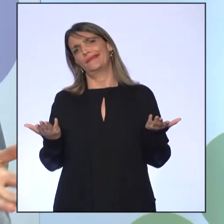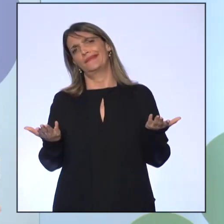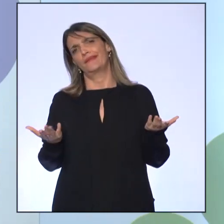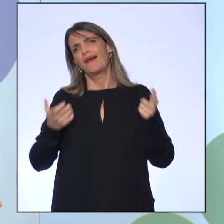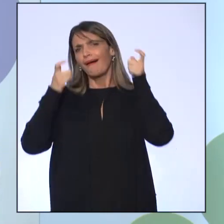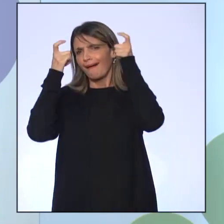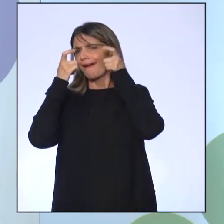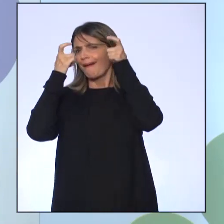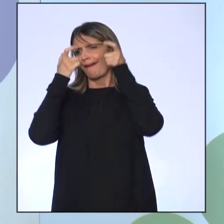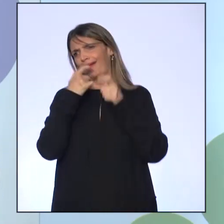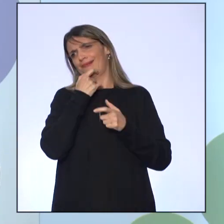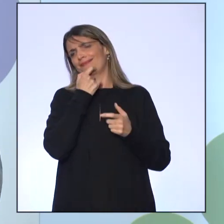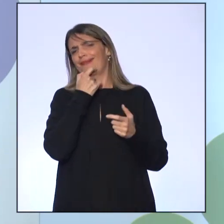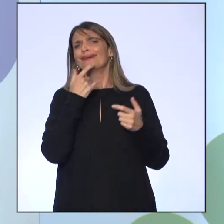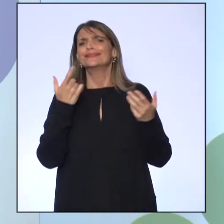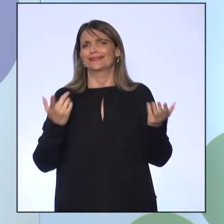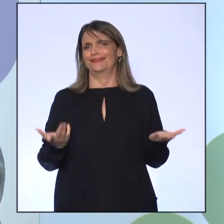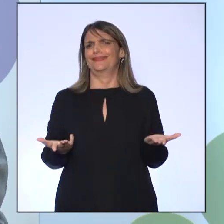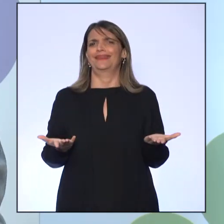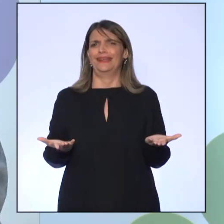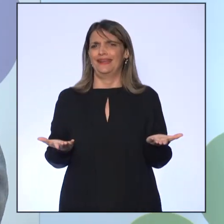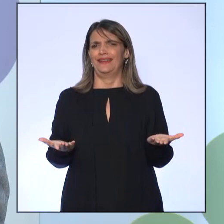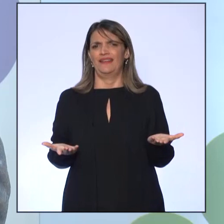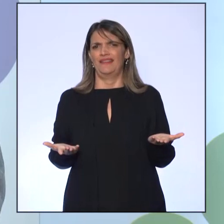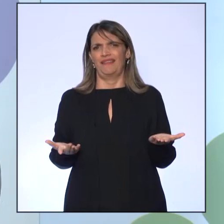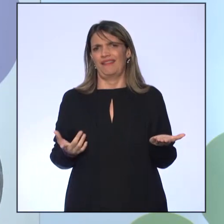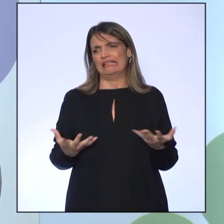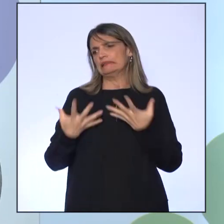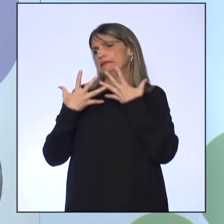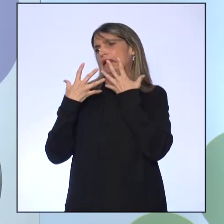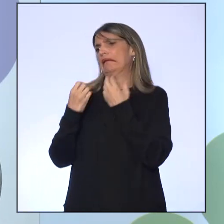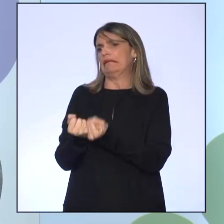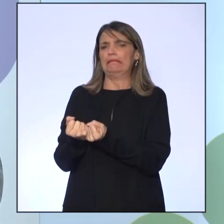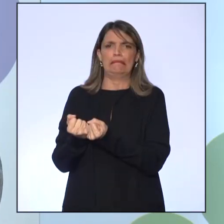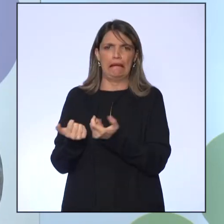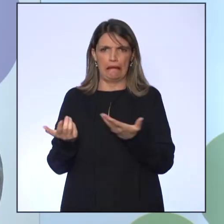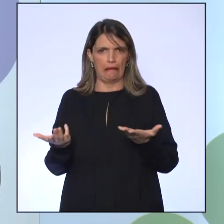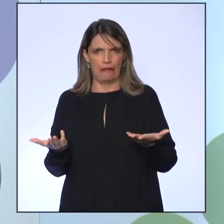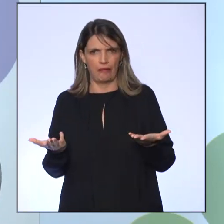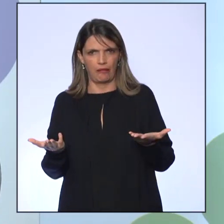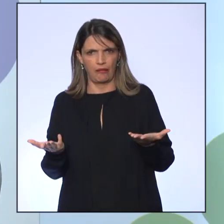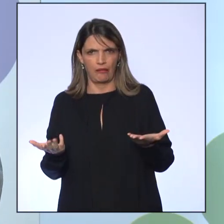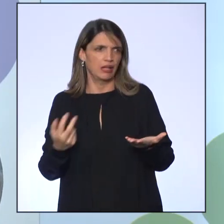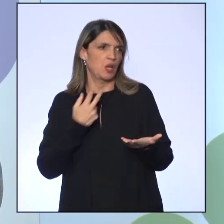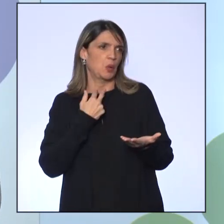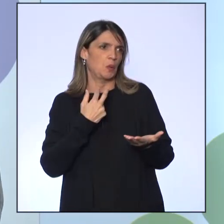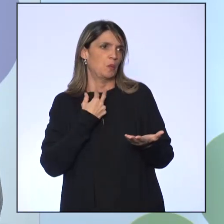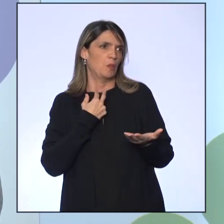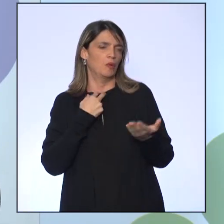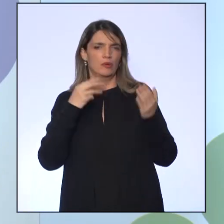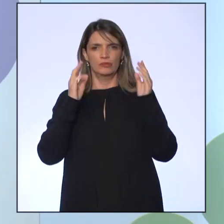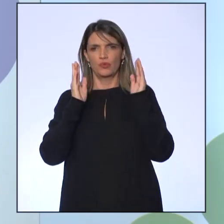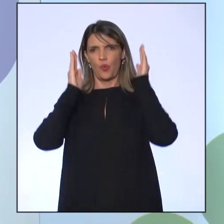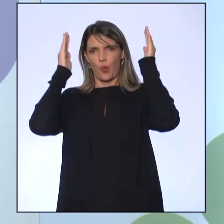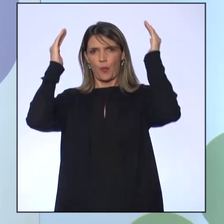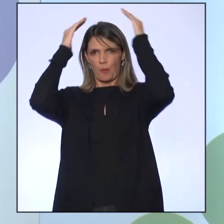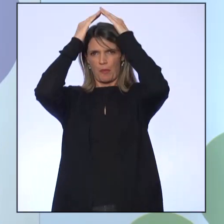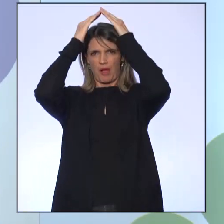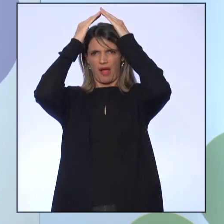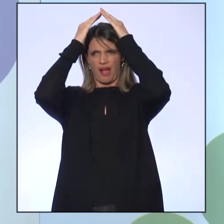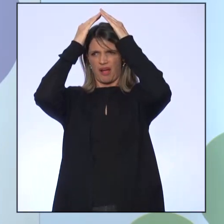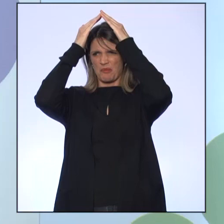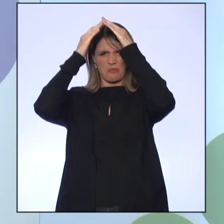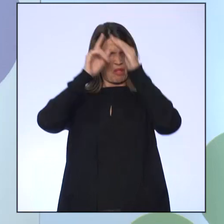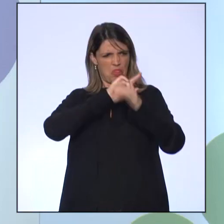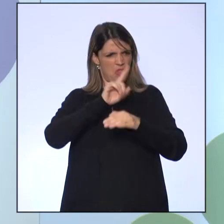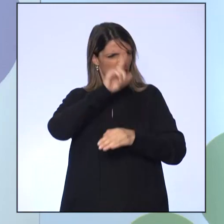rei da Inglaterra. O rei da Inglaterra não ia aceitar assim tão passivamente que o Papa negasse a anulação, porque ele chegou